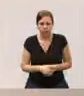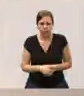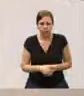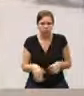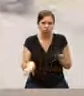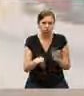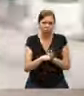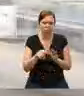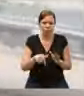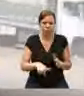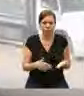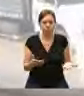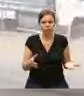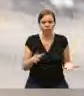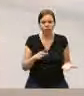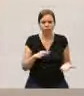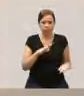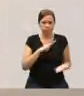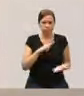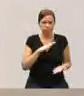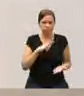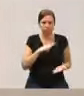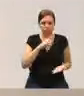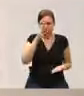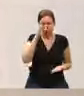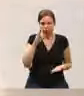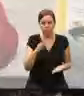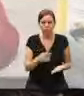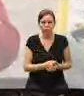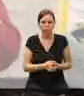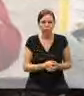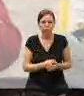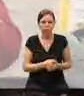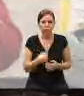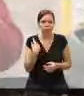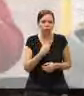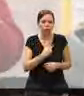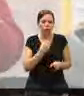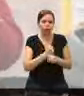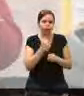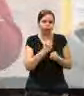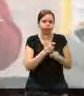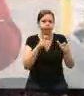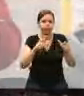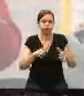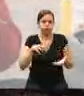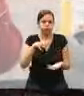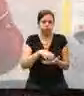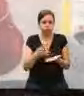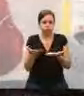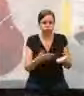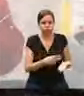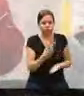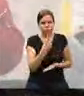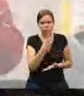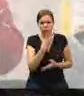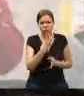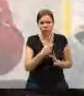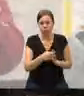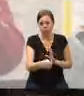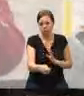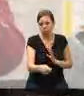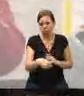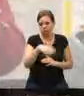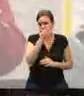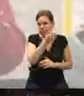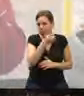chegando até a capital, Boa Vista, não tinha onde se abrigar. Então nós construímos um centro de acolhimento. Lá nesses últimos 24 meses já passaram